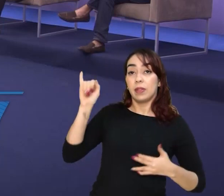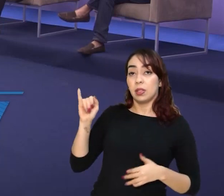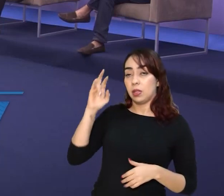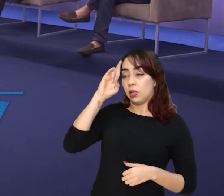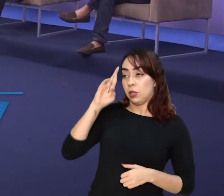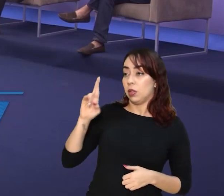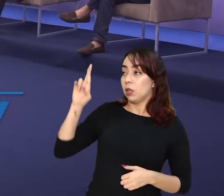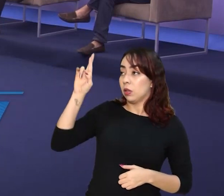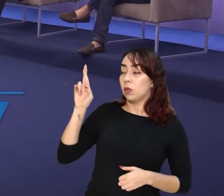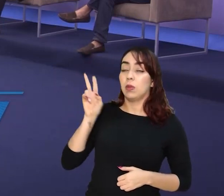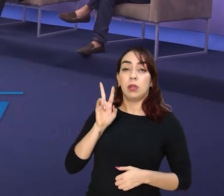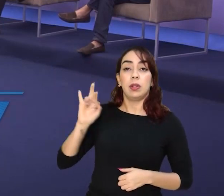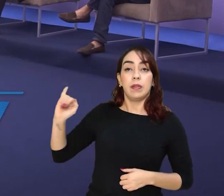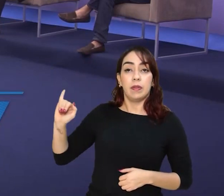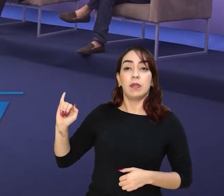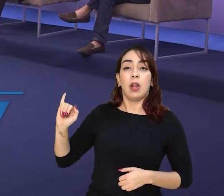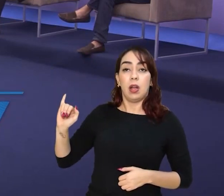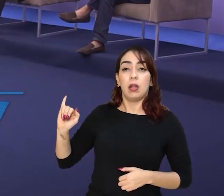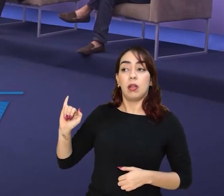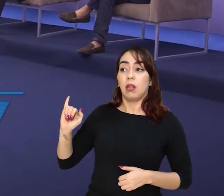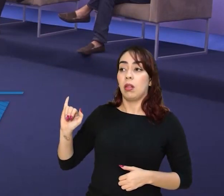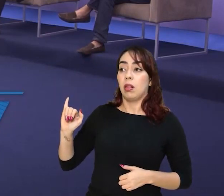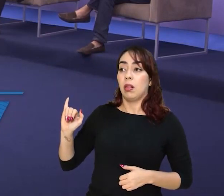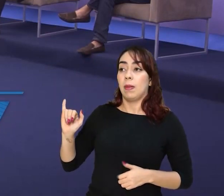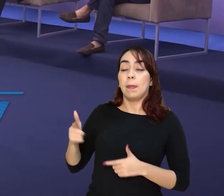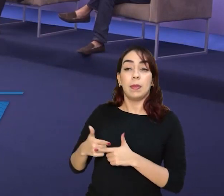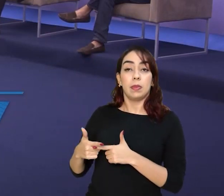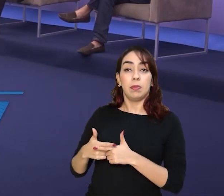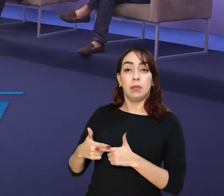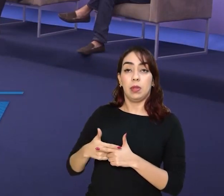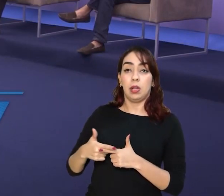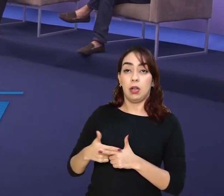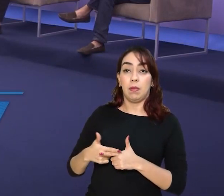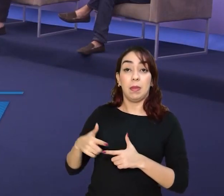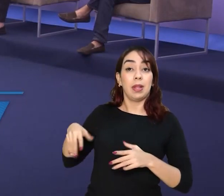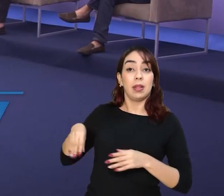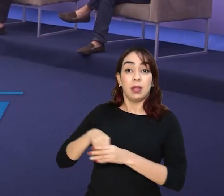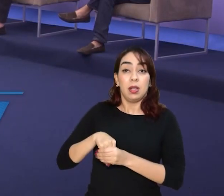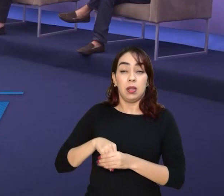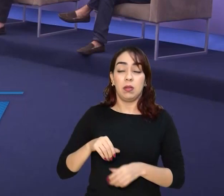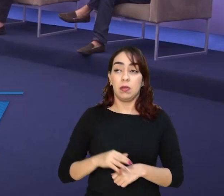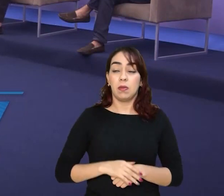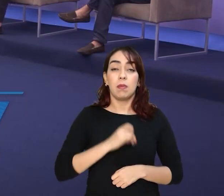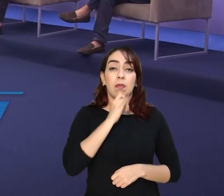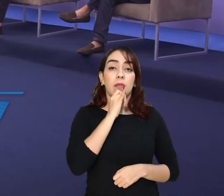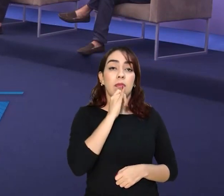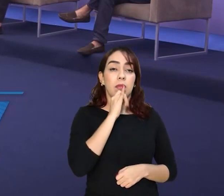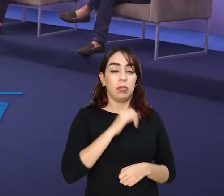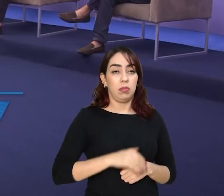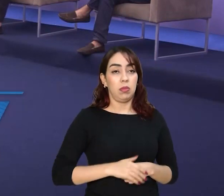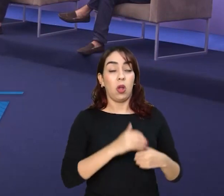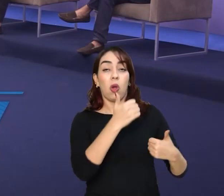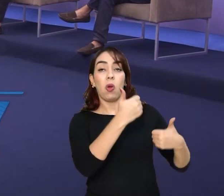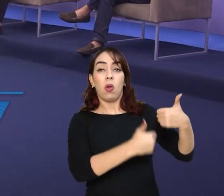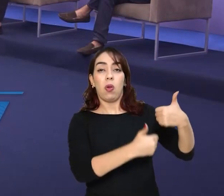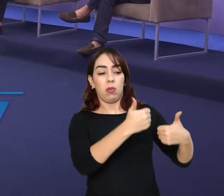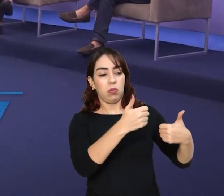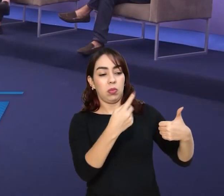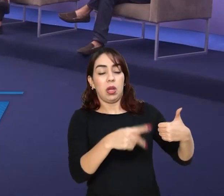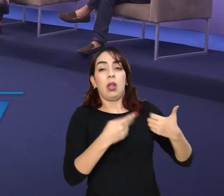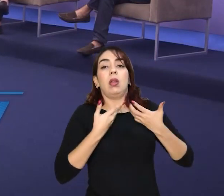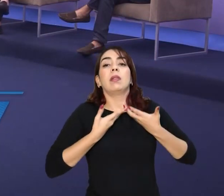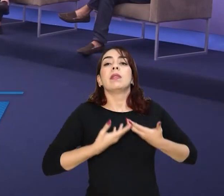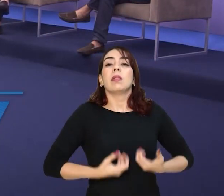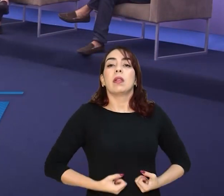ele deixa o time, e aí essas faltas acontecem exatamente isso. Eu ligo de fora. O jogador cansado, ele chega atrasado, cara, assim, todo falta, claro, esse